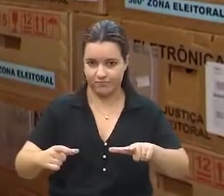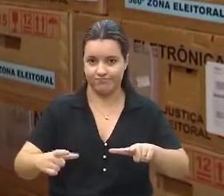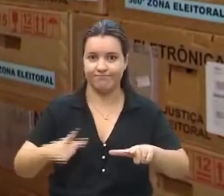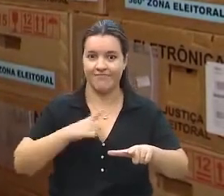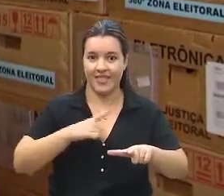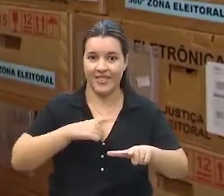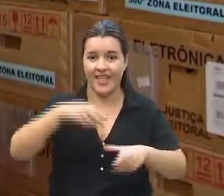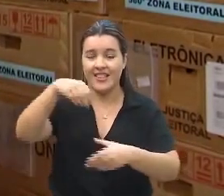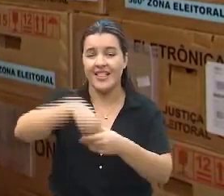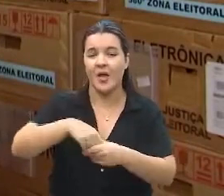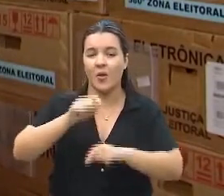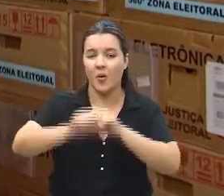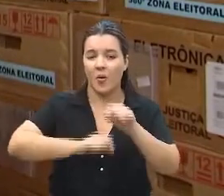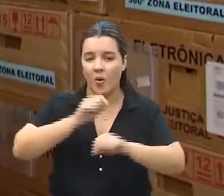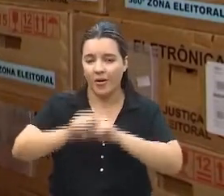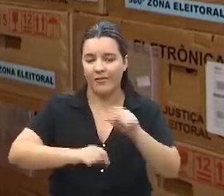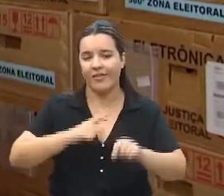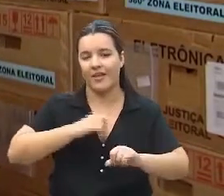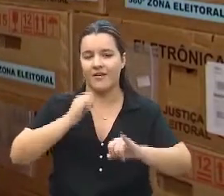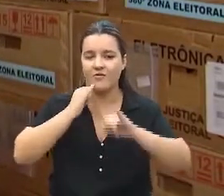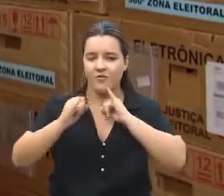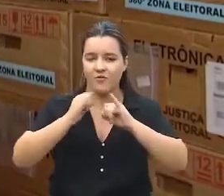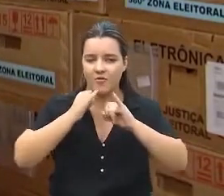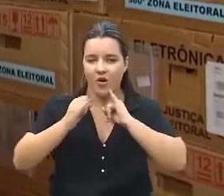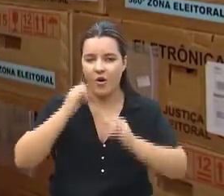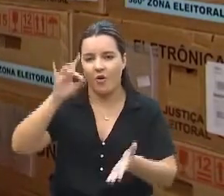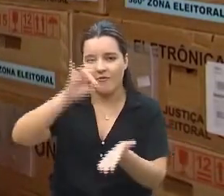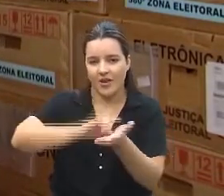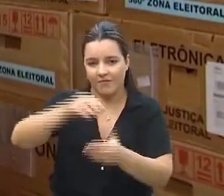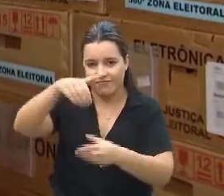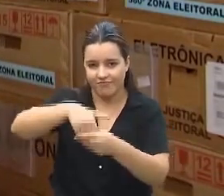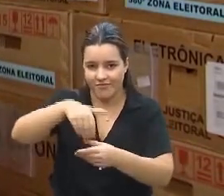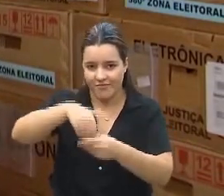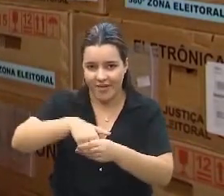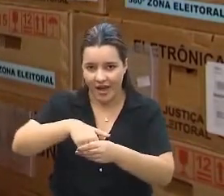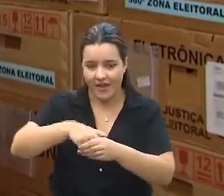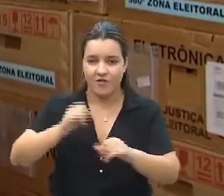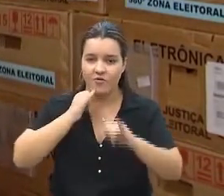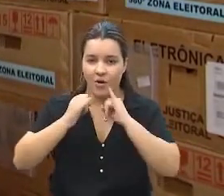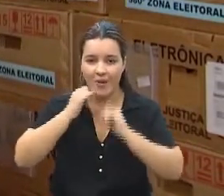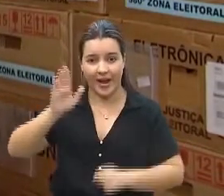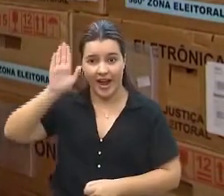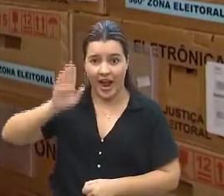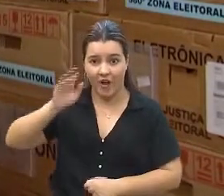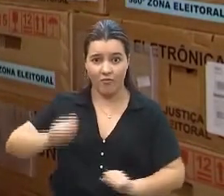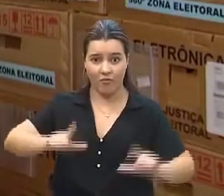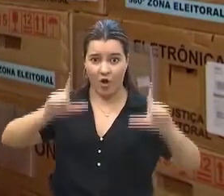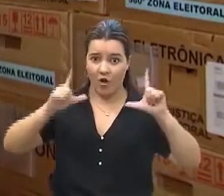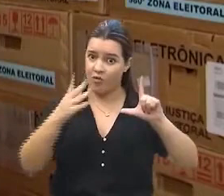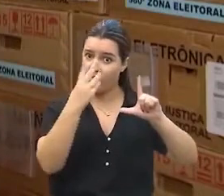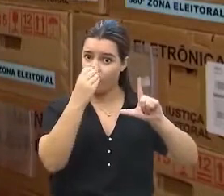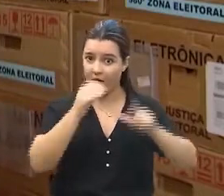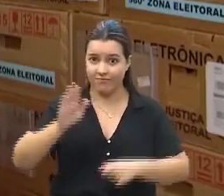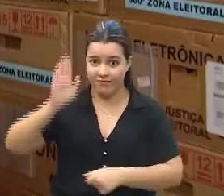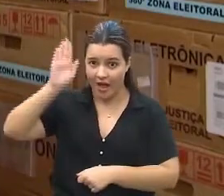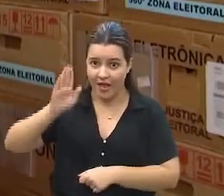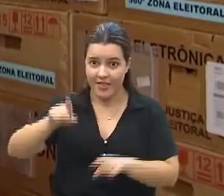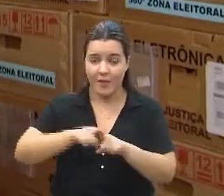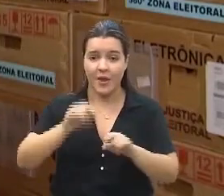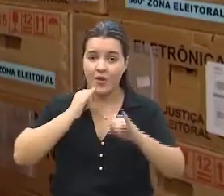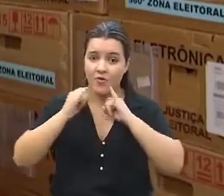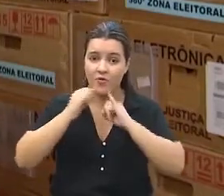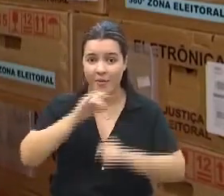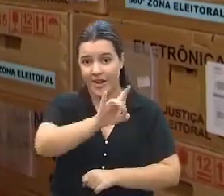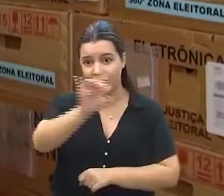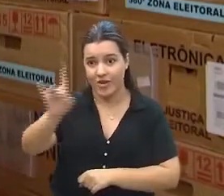ter ali todos os sistemas oficiais das eleições, com os dados dos candidatos, as fotos dos candidatos, os dados dos eleitores,